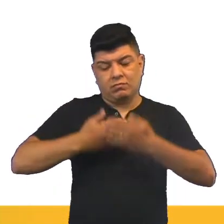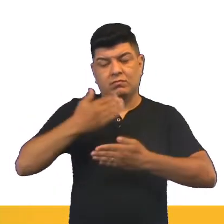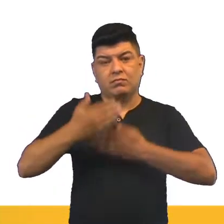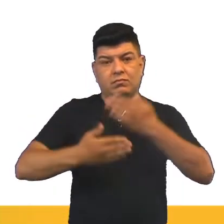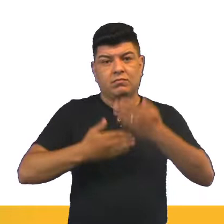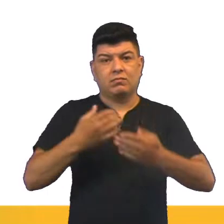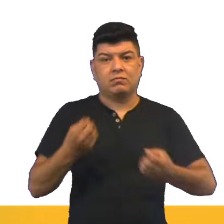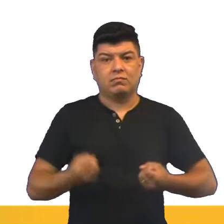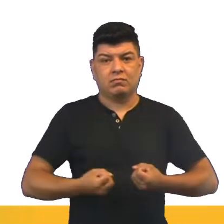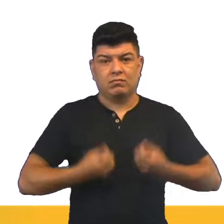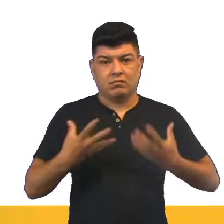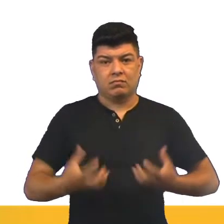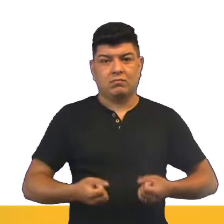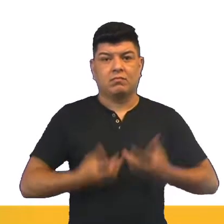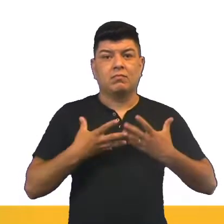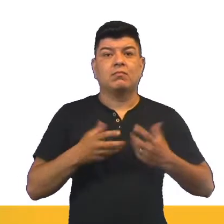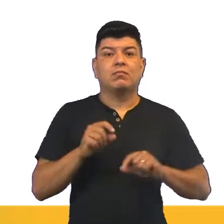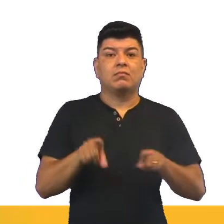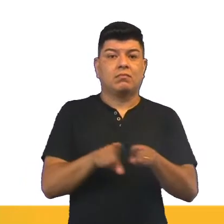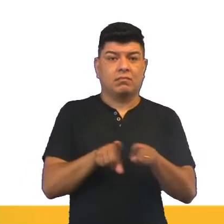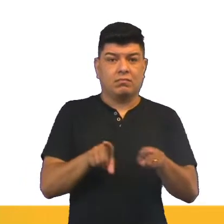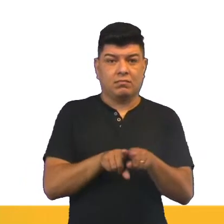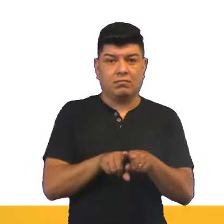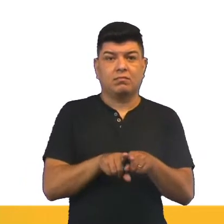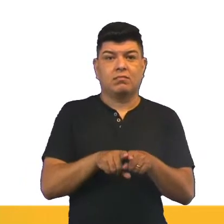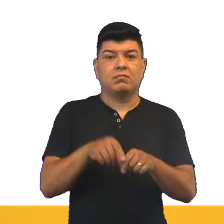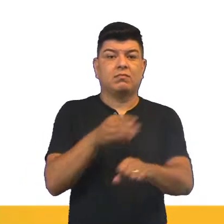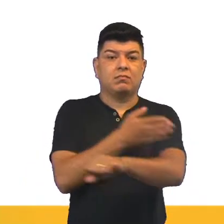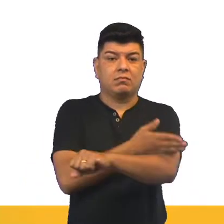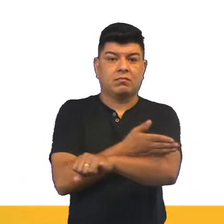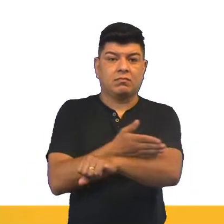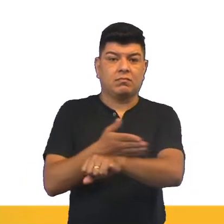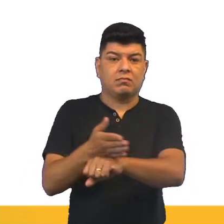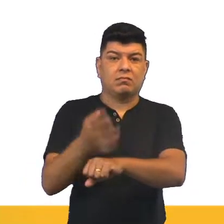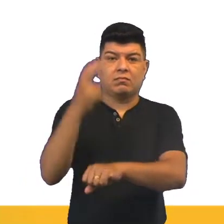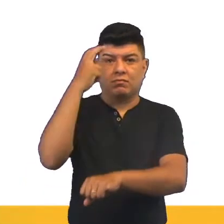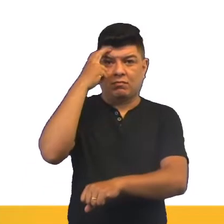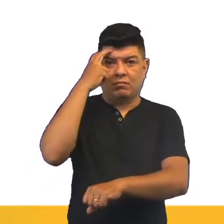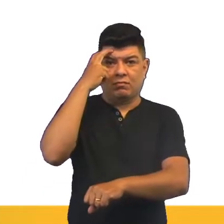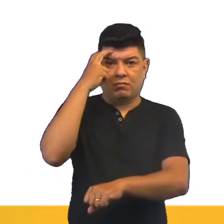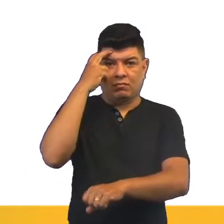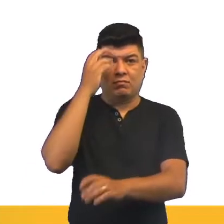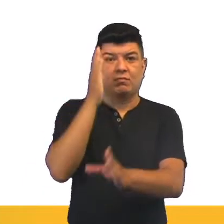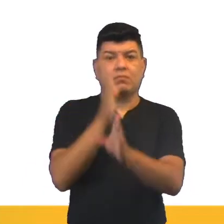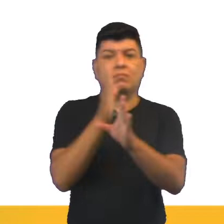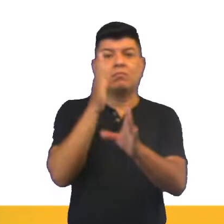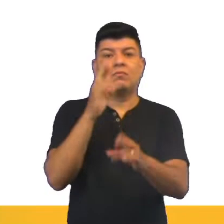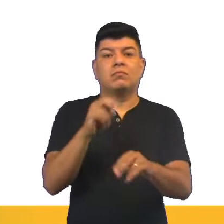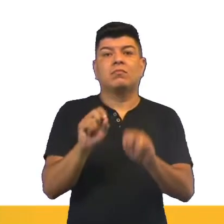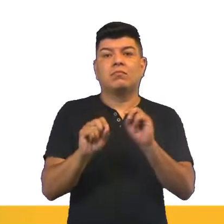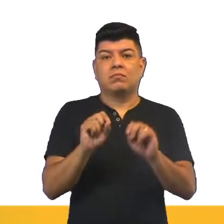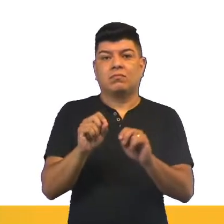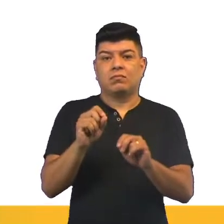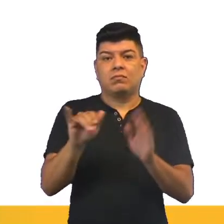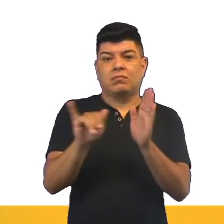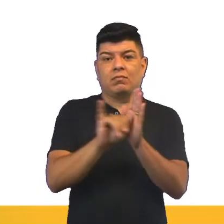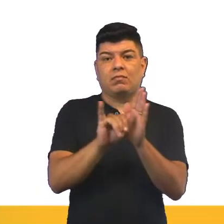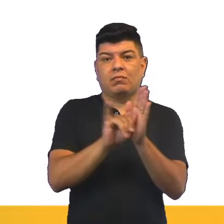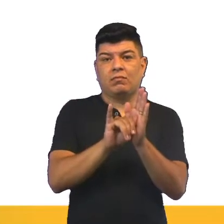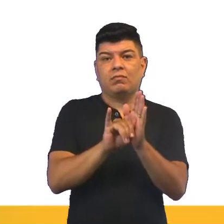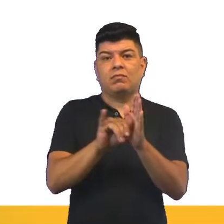essas manifestações se tornaram também tradições culturais e, por esta razão, parte da